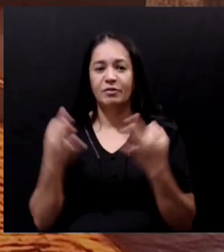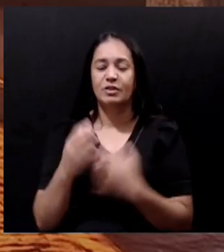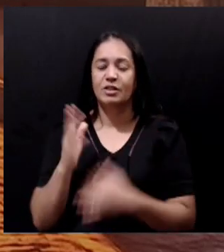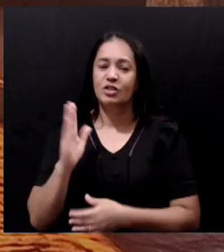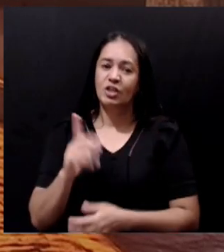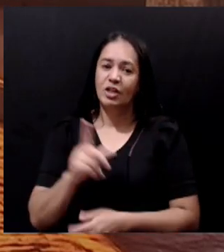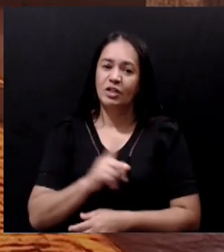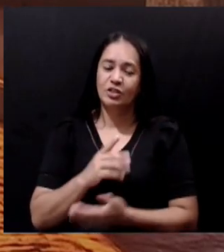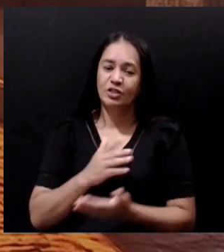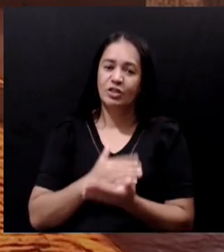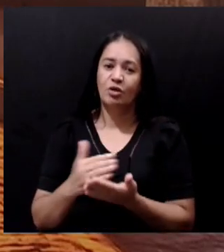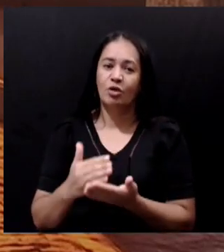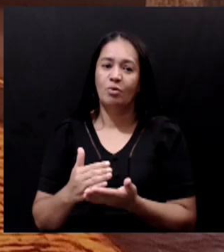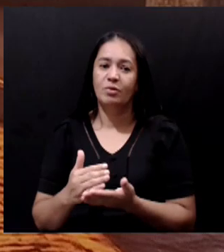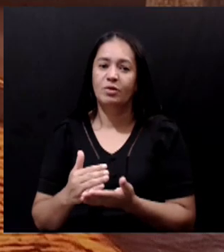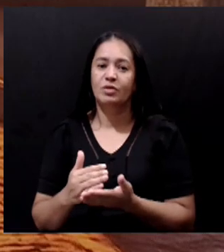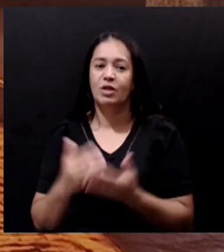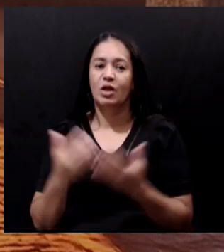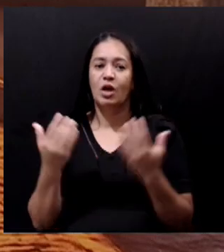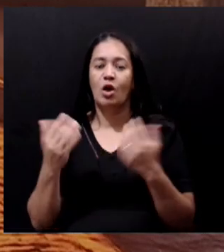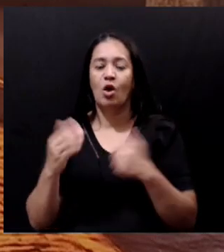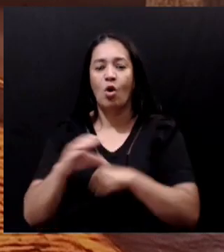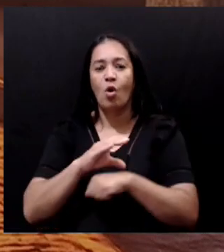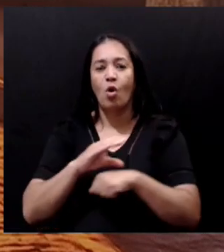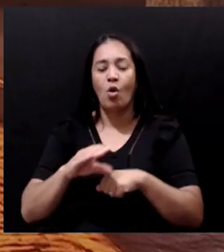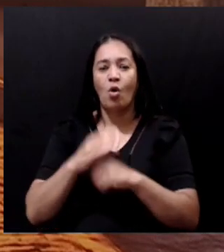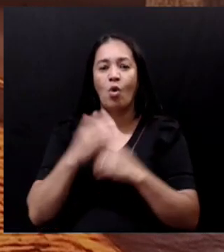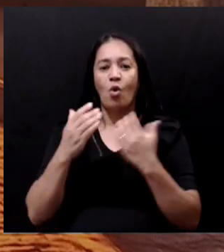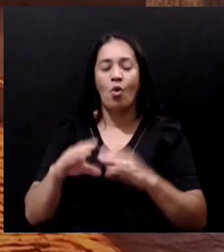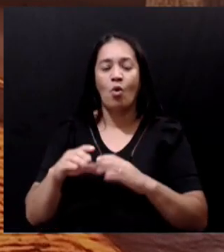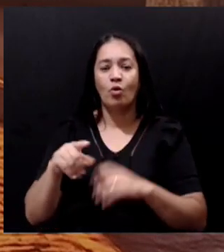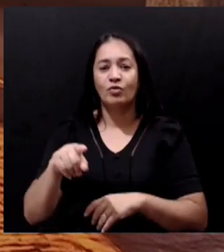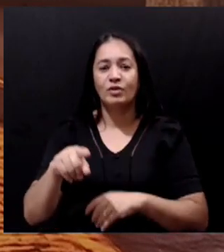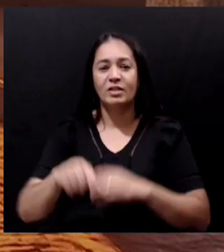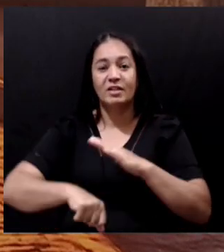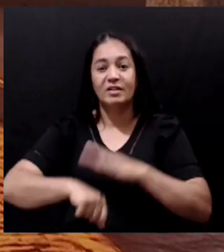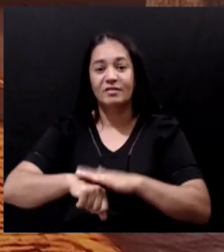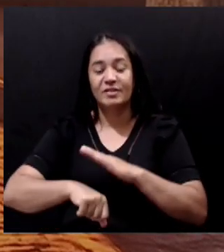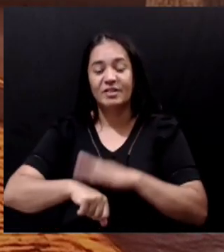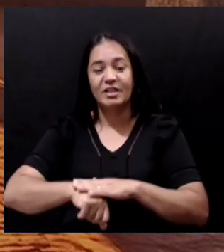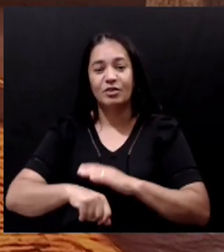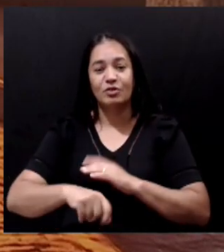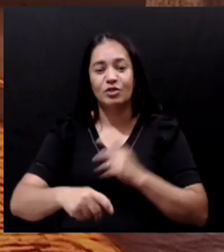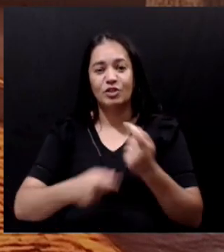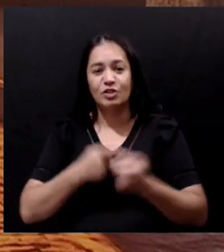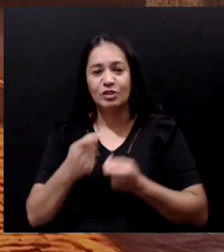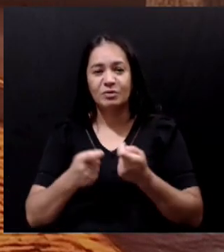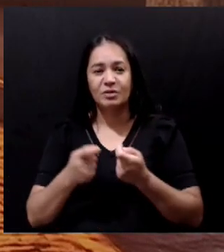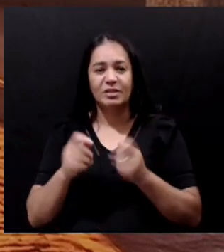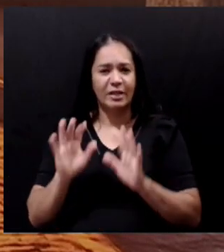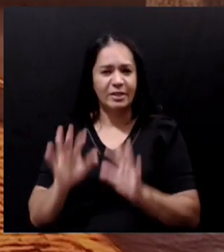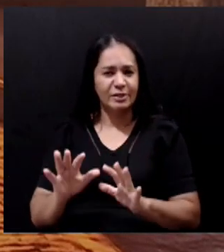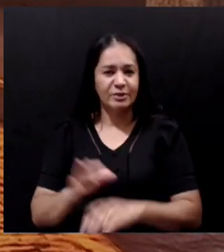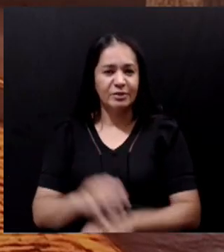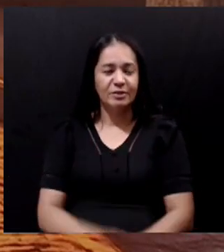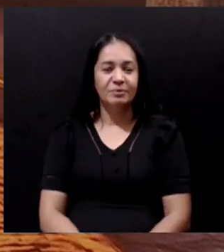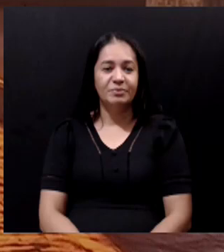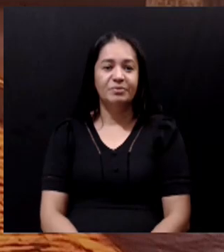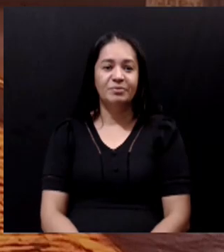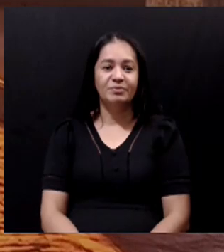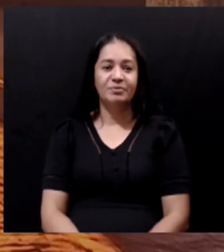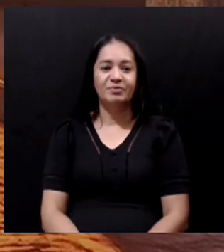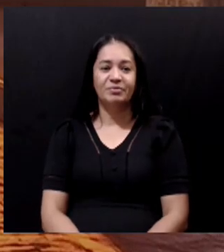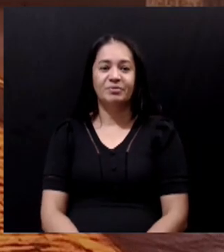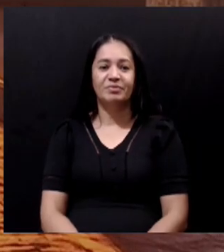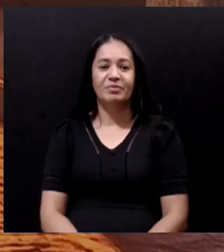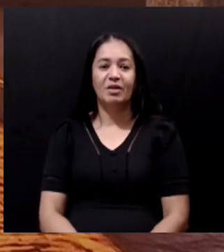veio o concurso, vocês tiveram que rever a forma de gerir o negócio, então? Então, a gente sempre